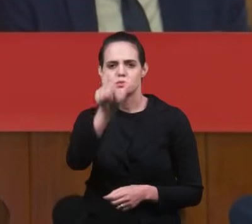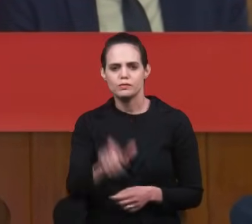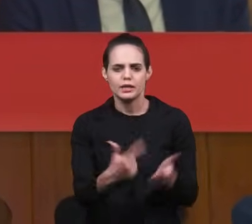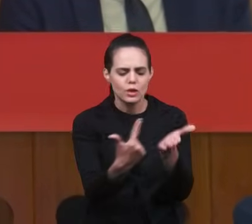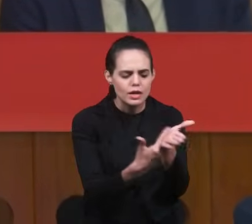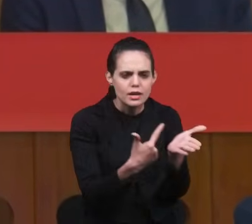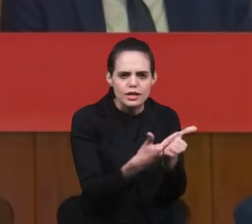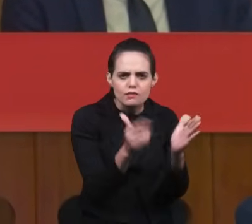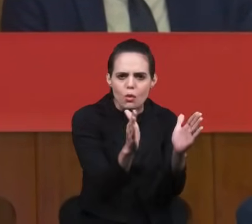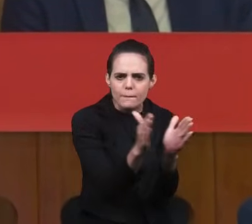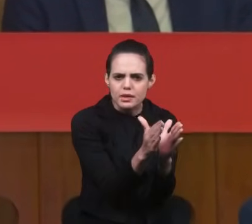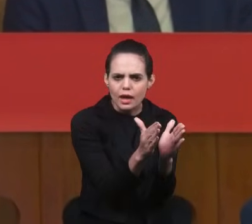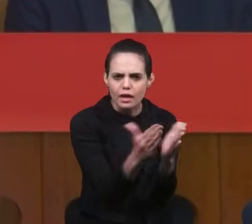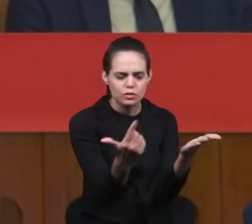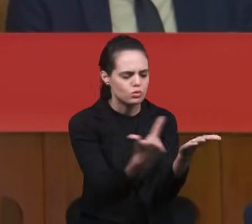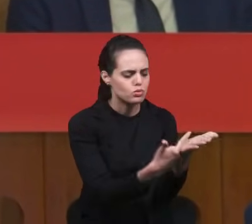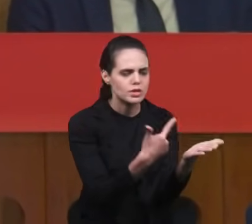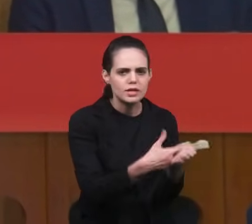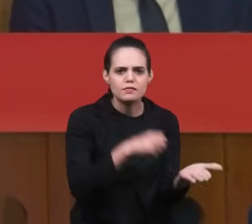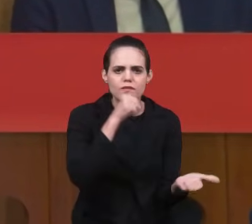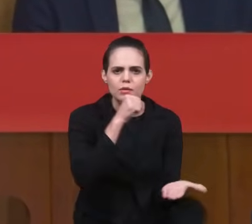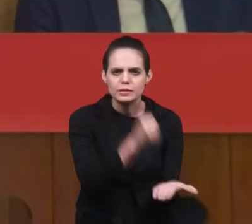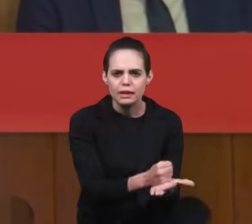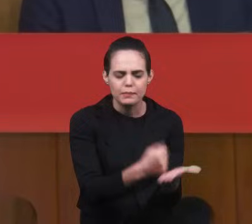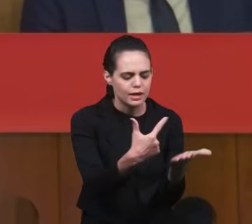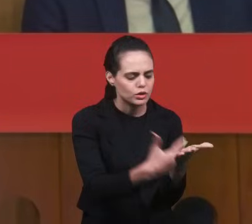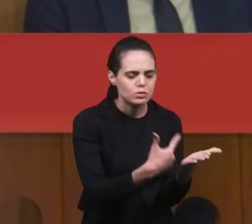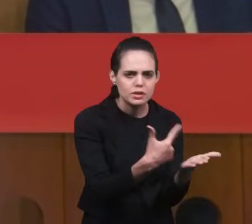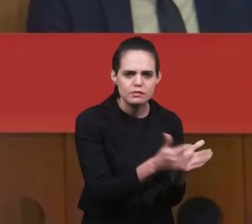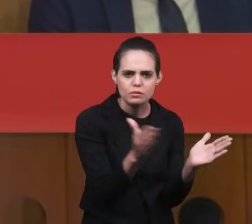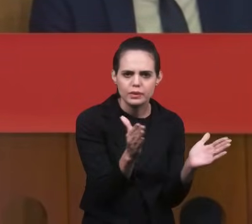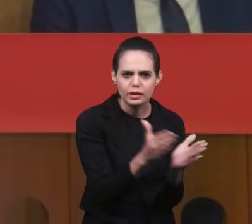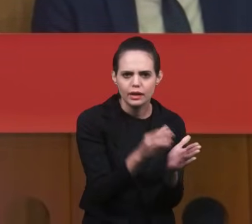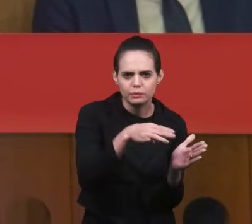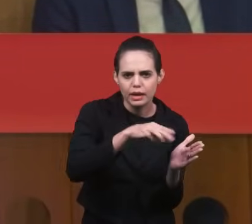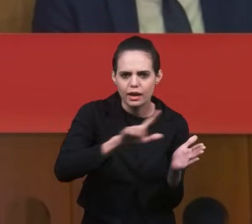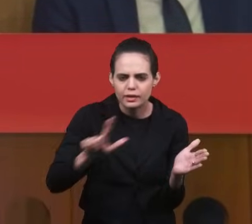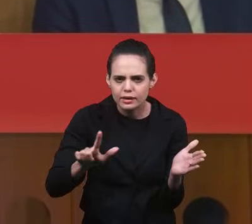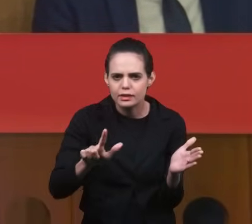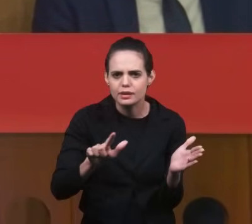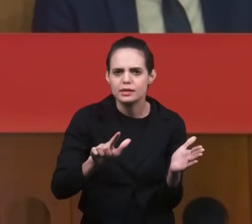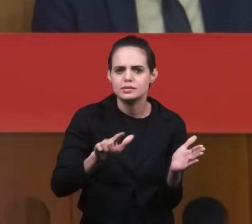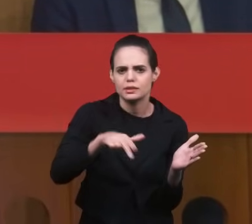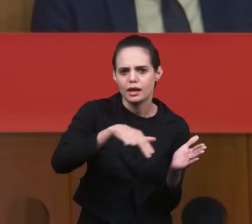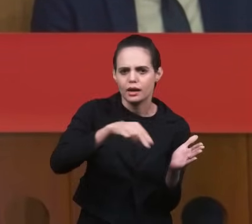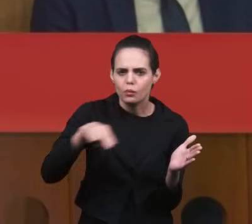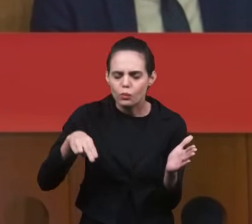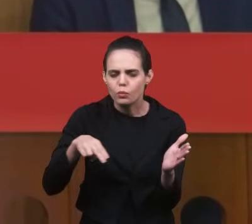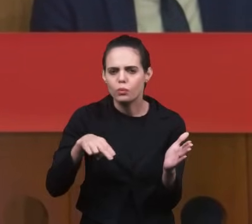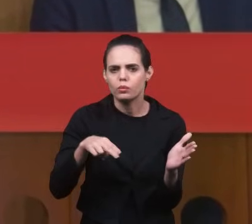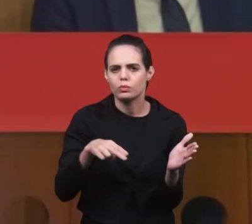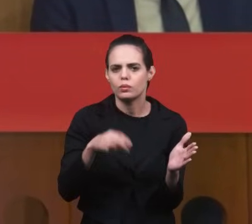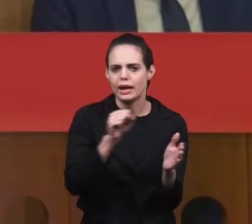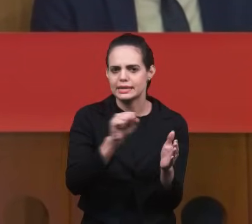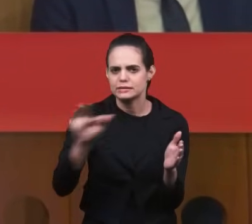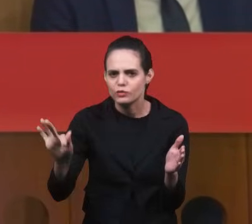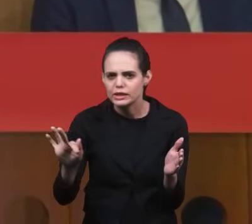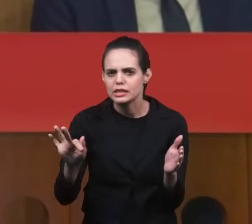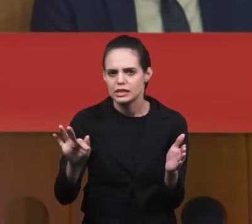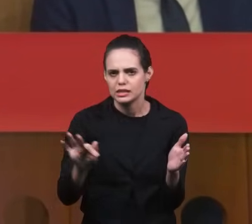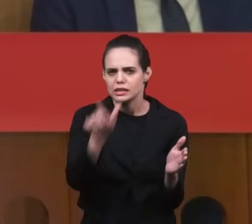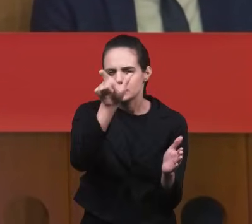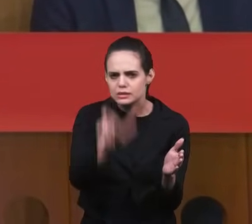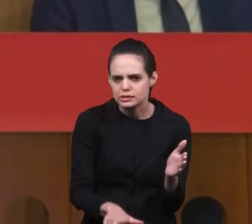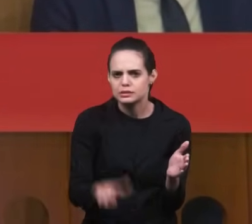Testamento. Então são Ageu, Zacarias, Malaquias, Naum, Abacuque, Sofonias, então, chamados profetas